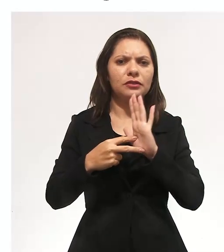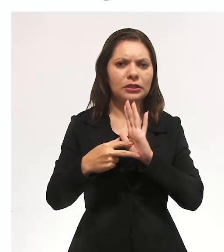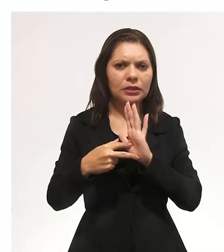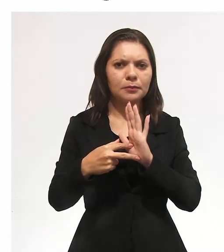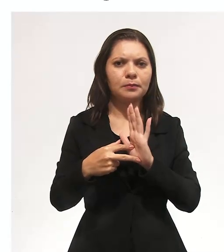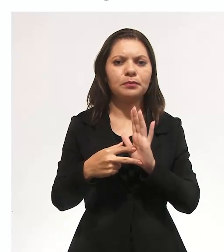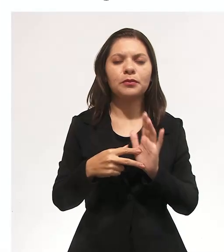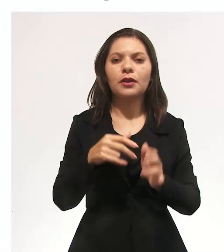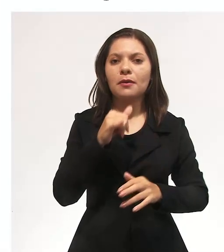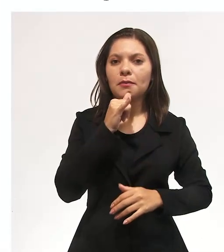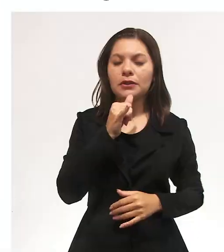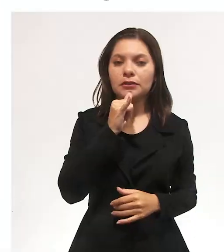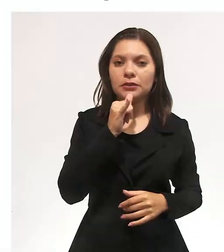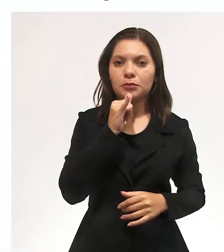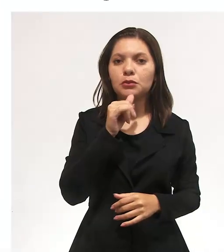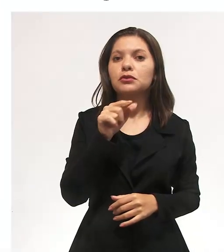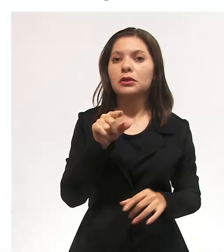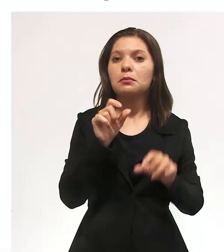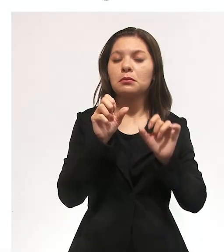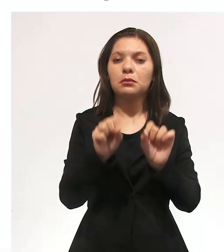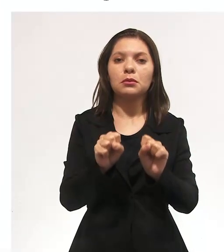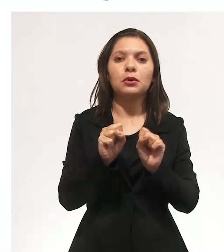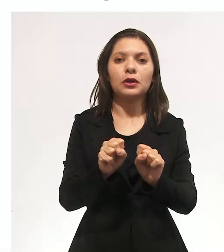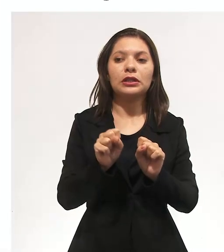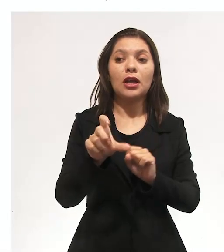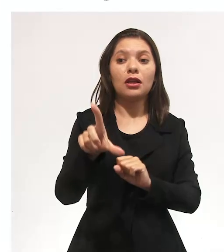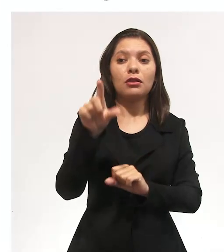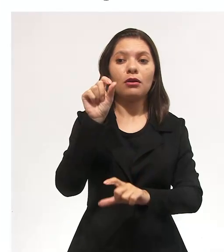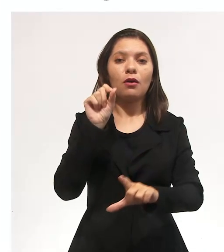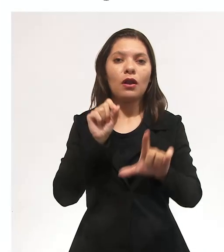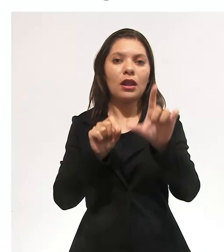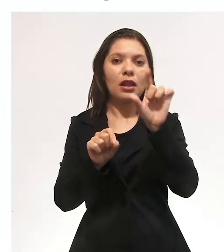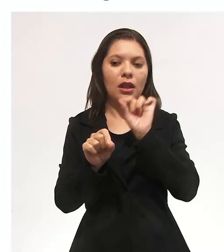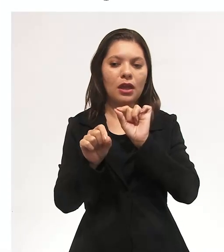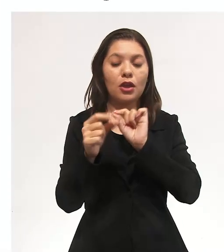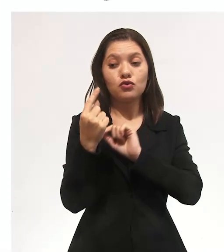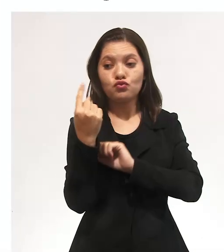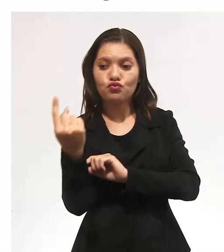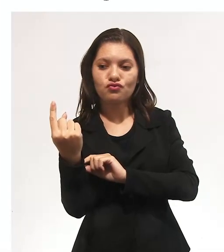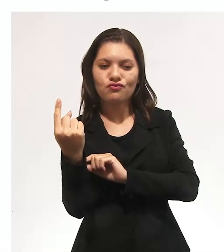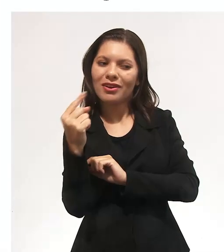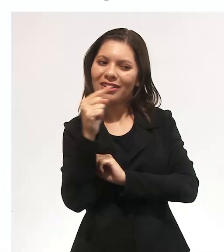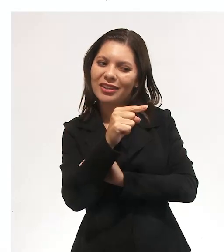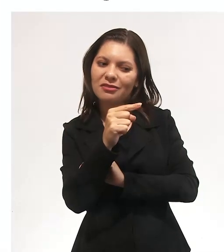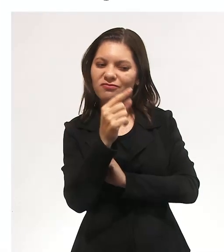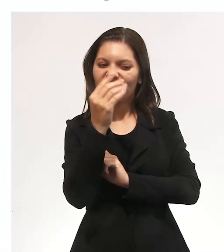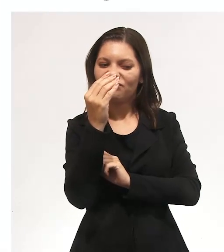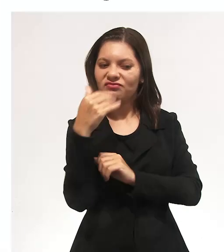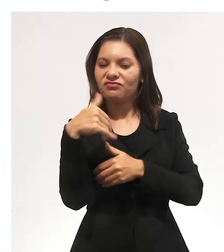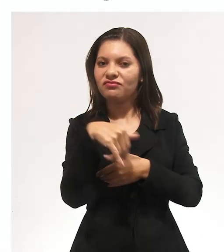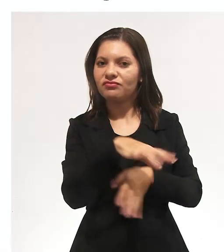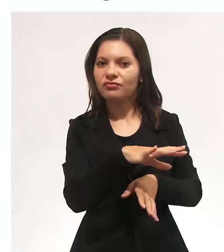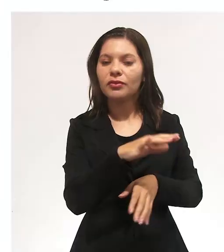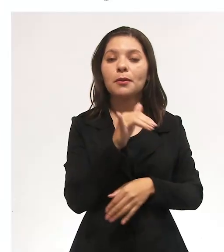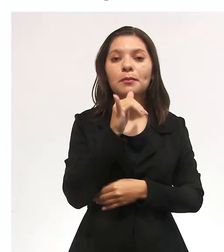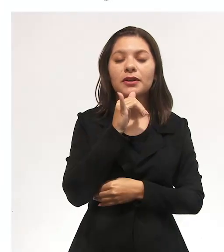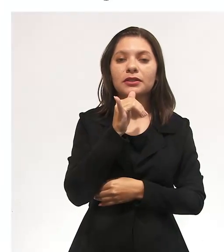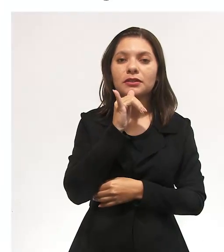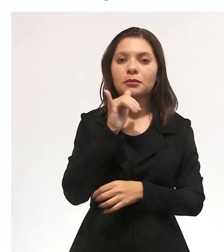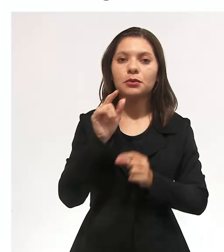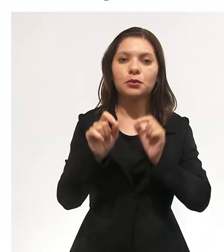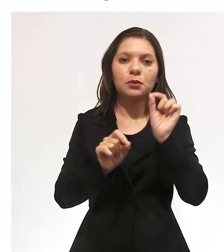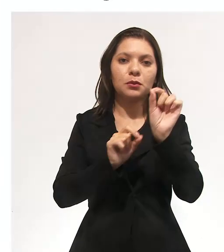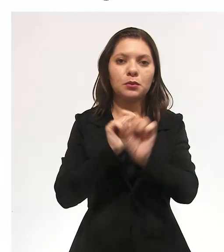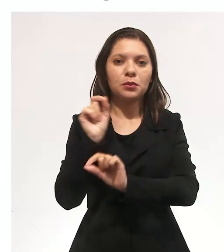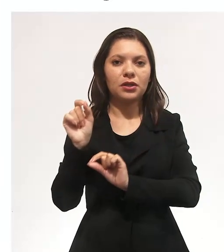tipo, escolher uma opção significa abrir mão de outra. Um exemplo aqui no nosso dia a dia